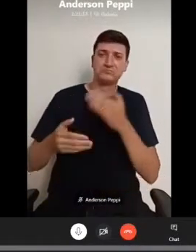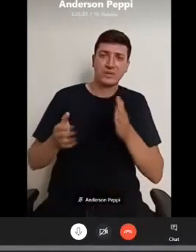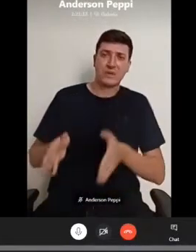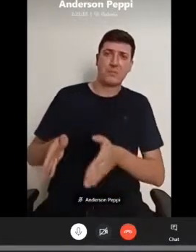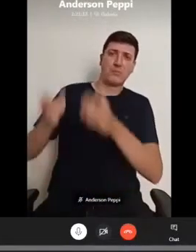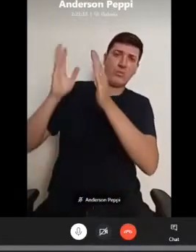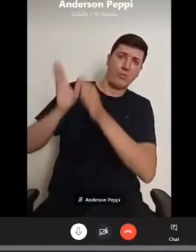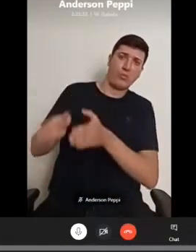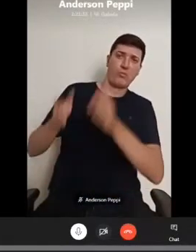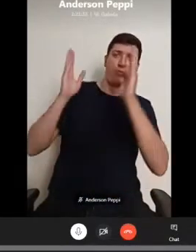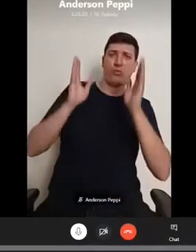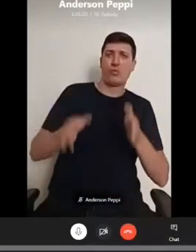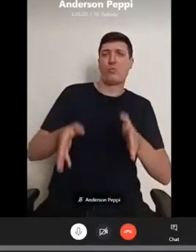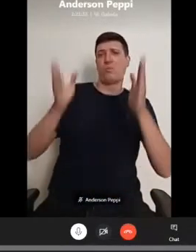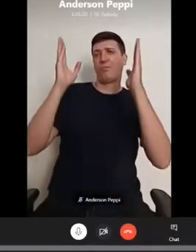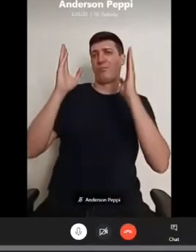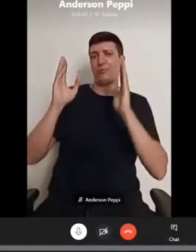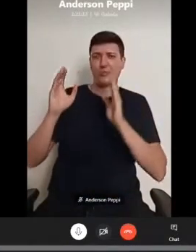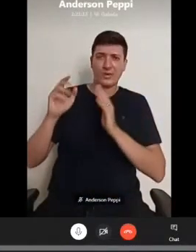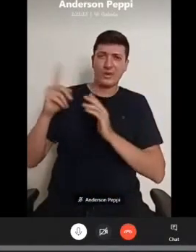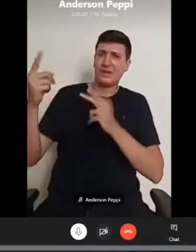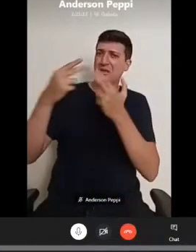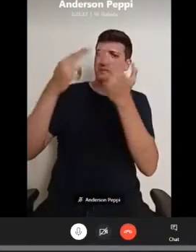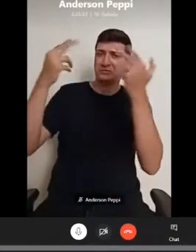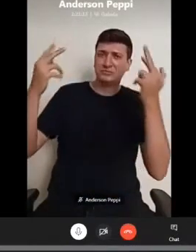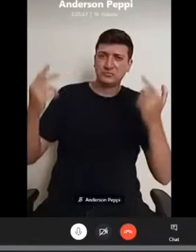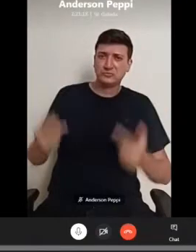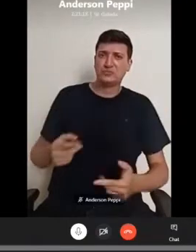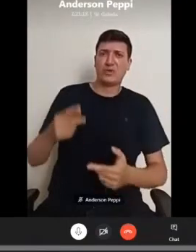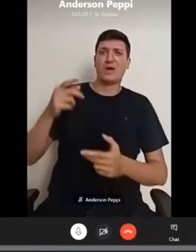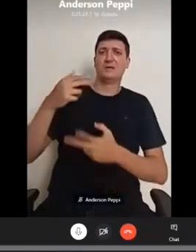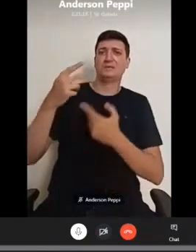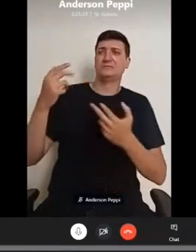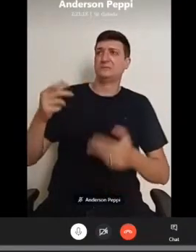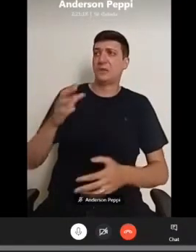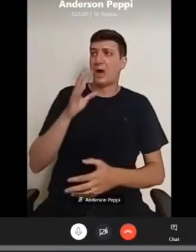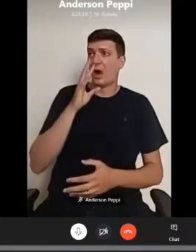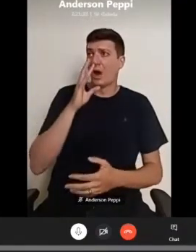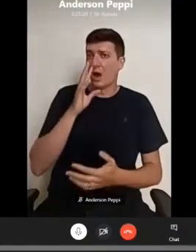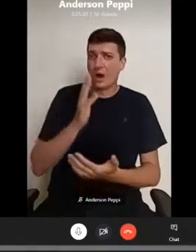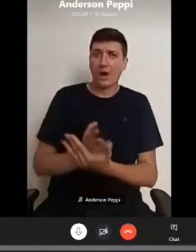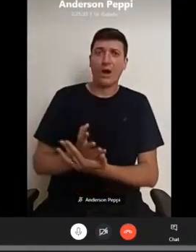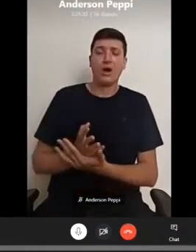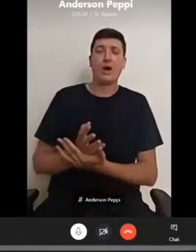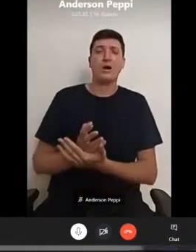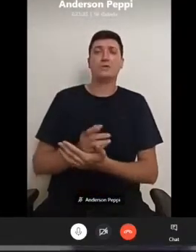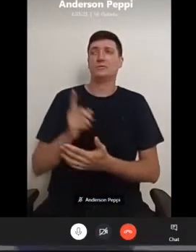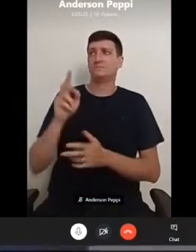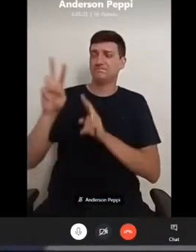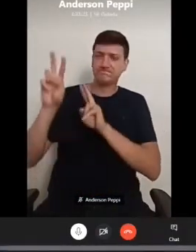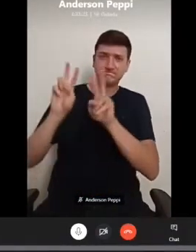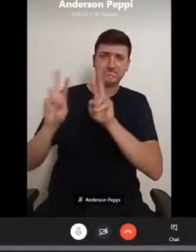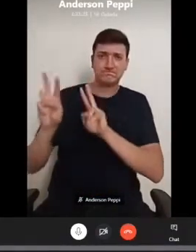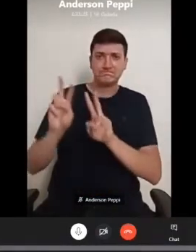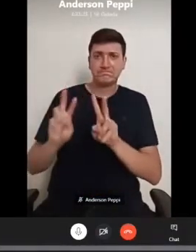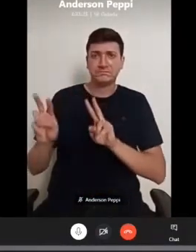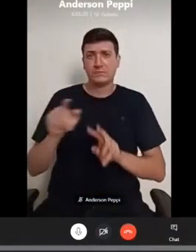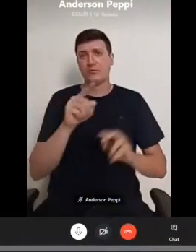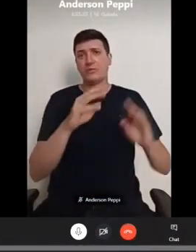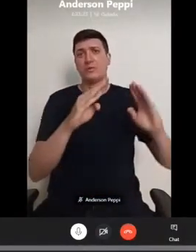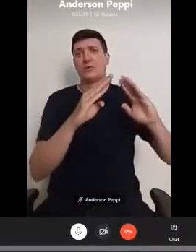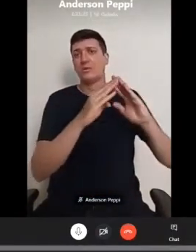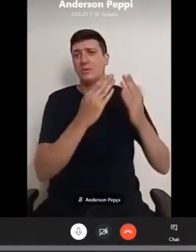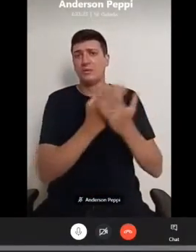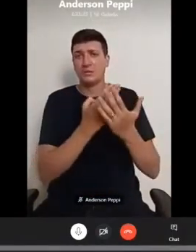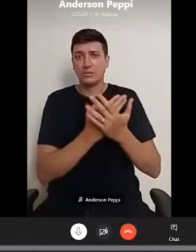pelos monumentos, ele se deliciava com tudo que ele via. E ao ver uma escola, ele falou: pai, nossa, que lugar lindo, né? O que